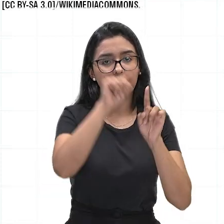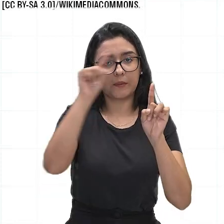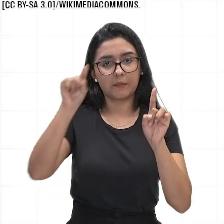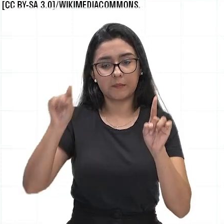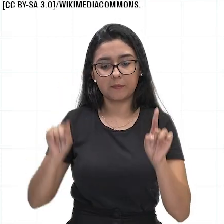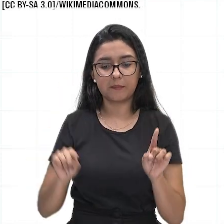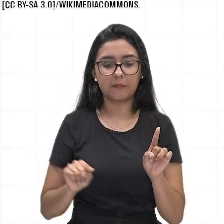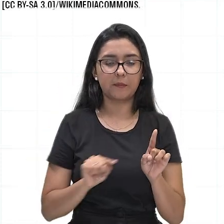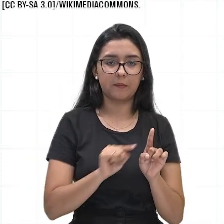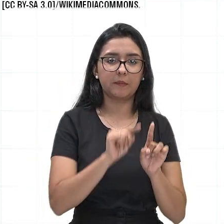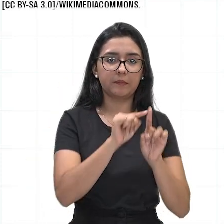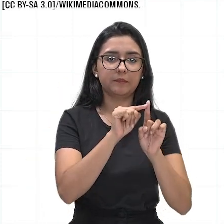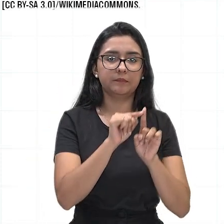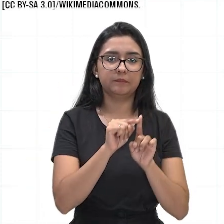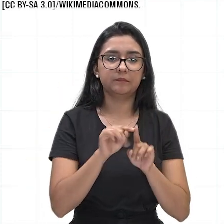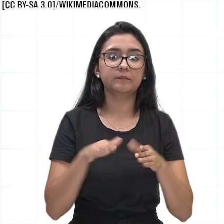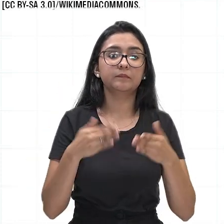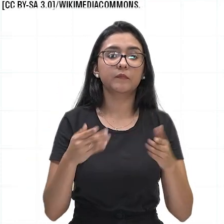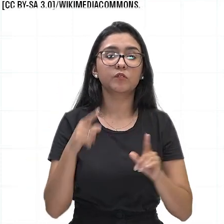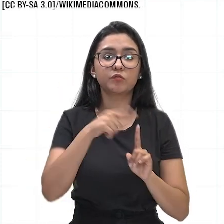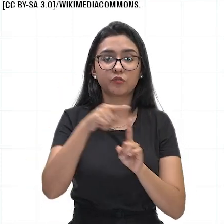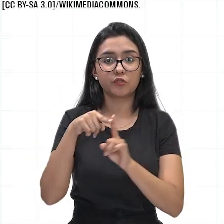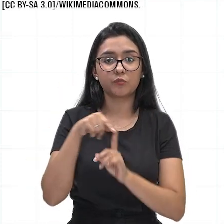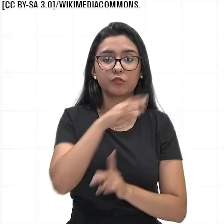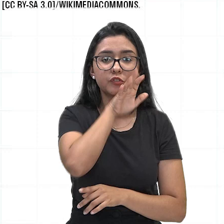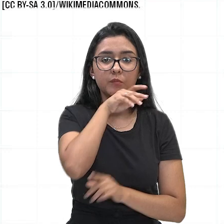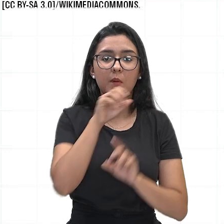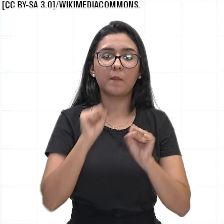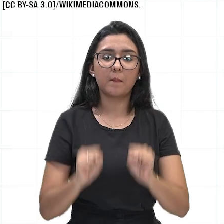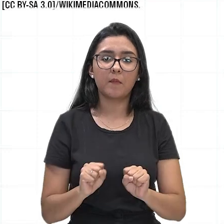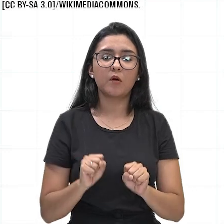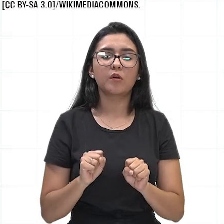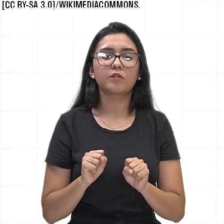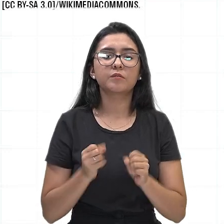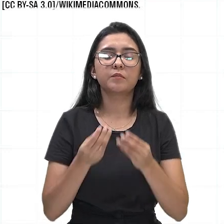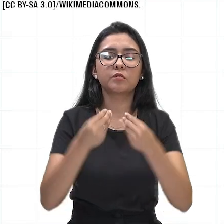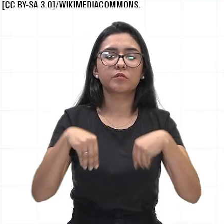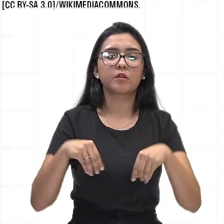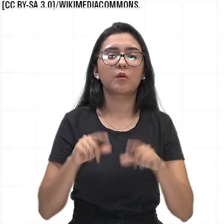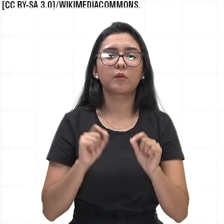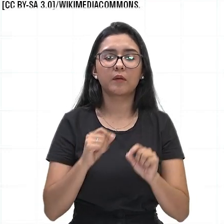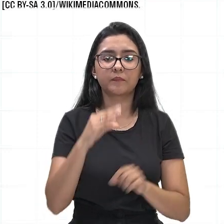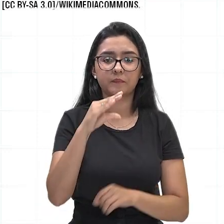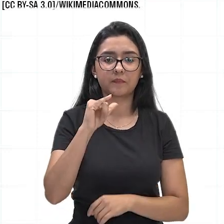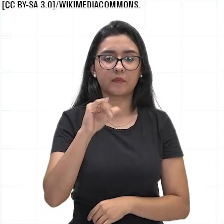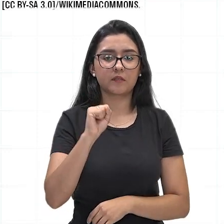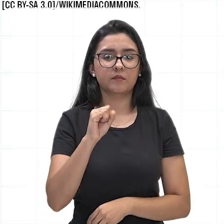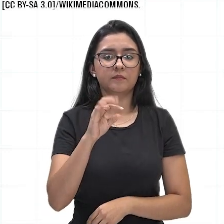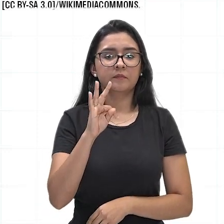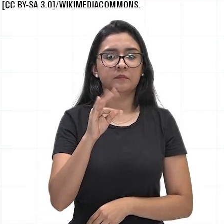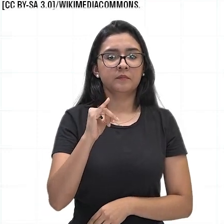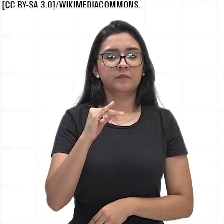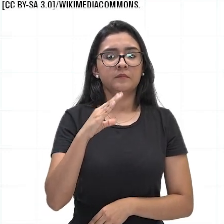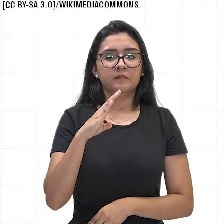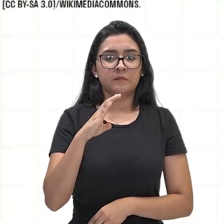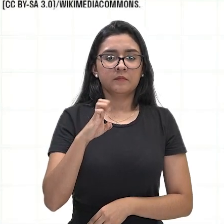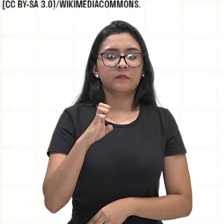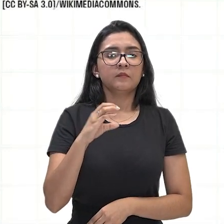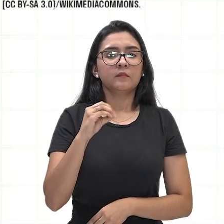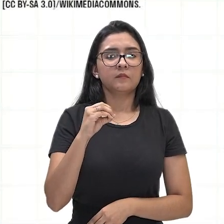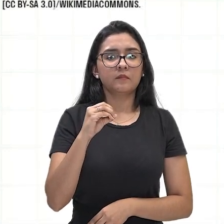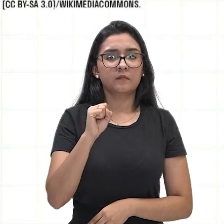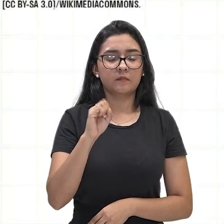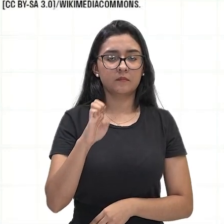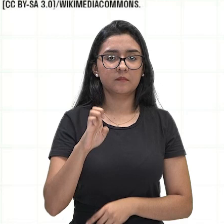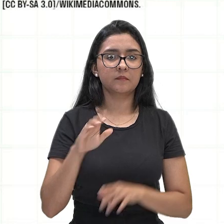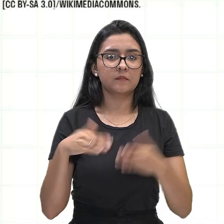um ciclo, tá? Então, os plateumintos, eles podem causar cisticercose. O que significa isso? Tudo